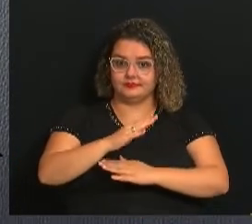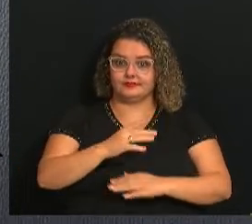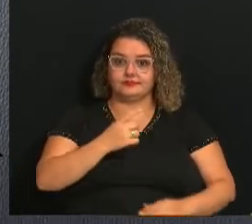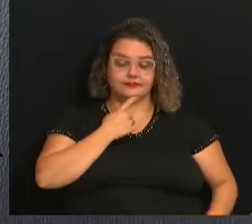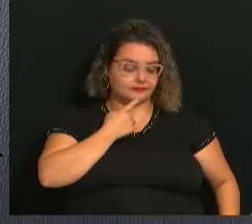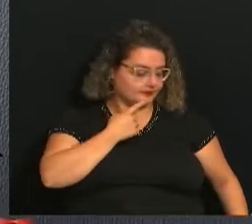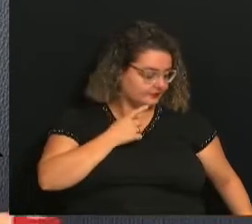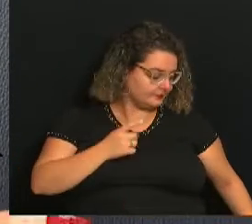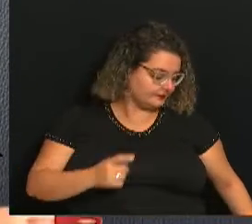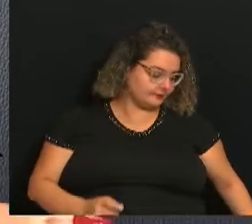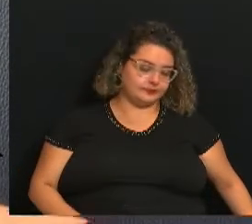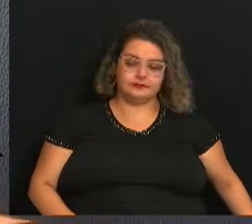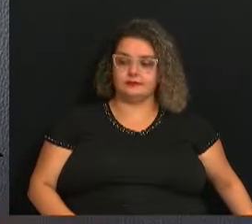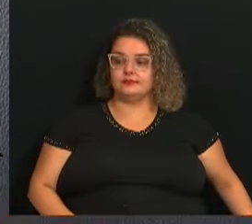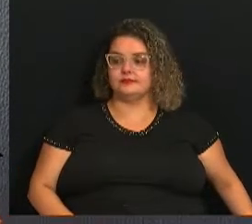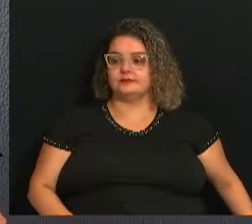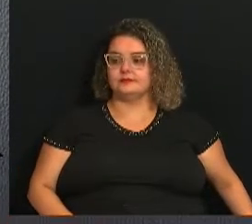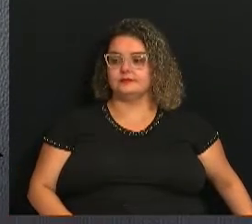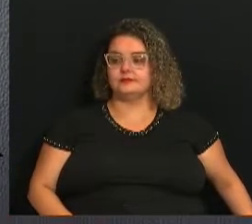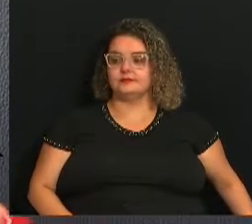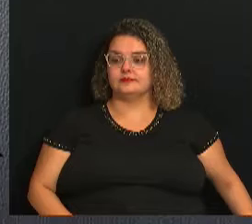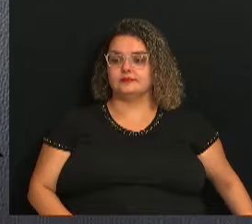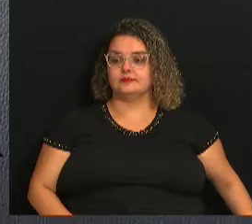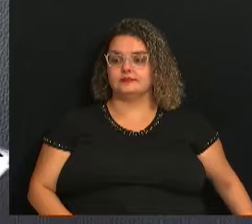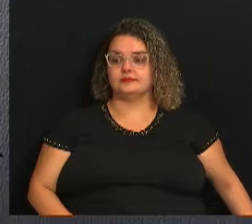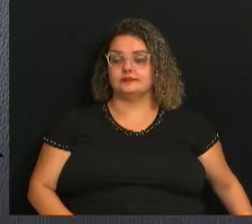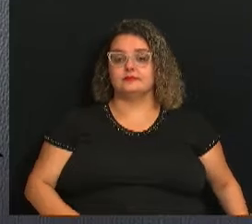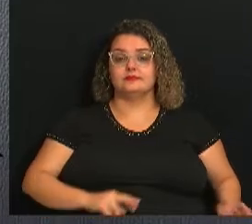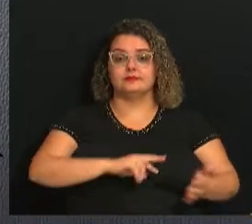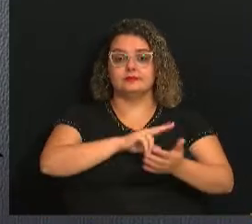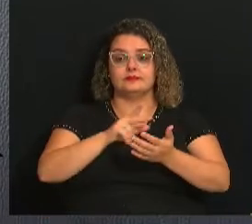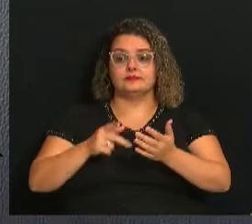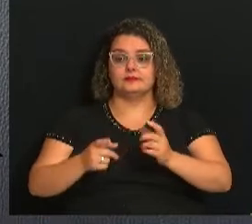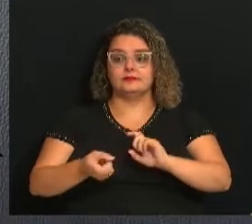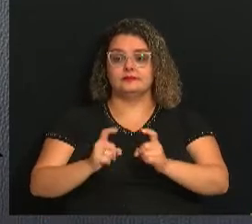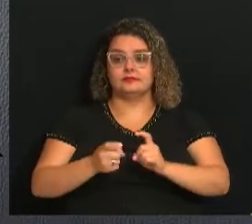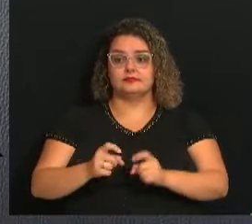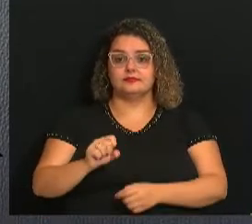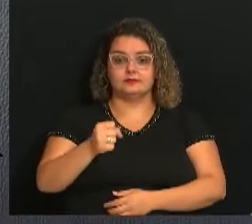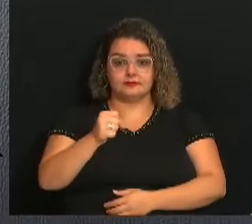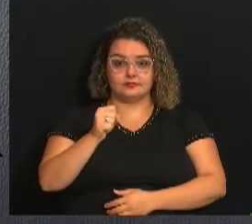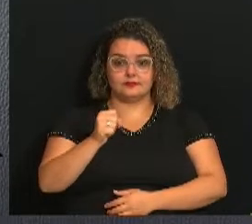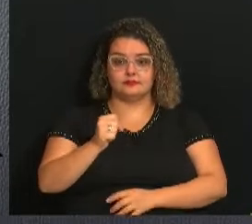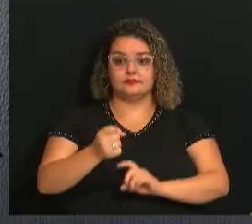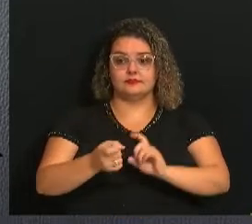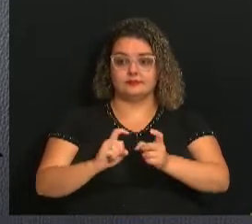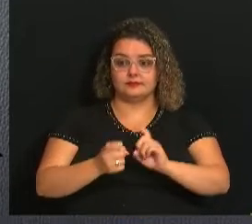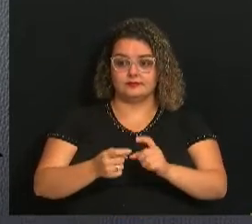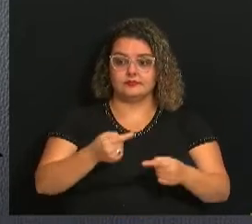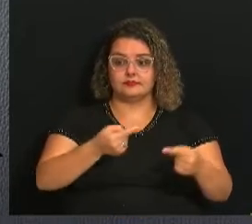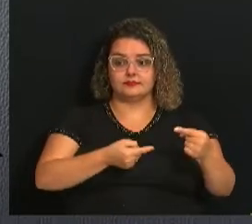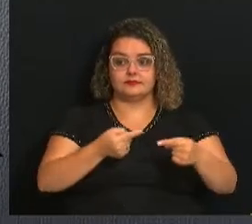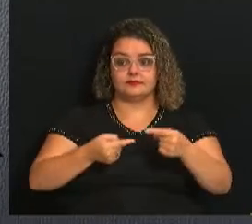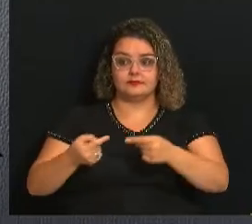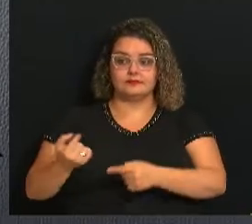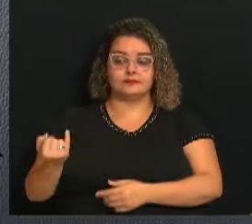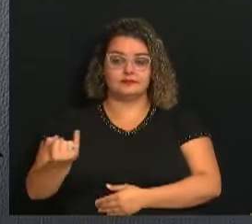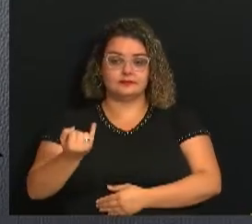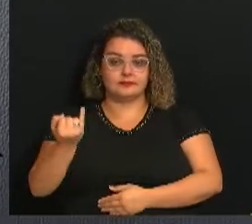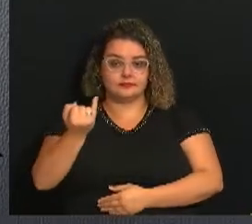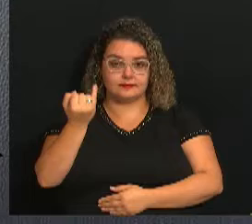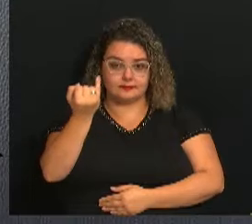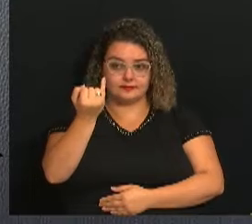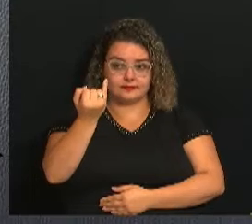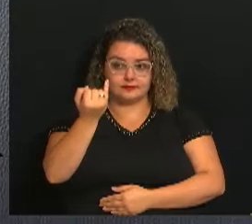temos feito várias reuniões, hoje nós estamos na 8ª reunião, né, que debate a importância